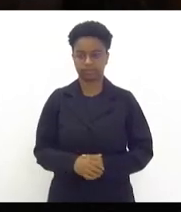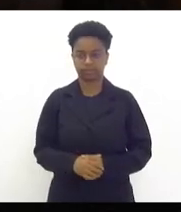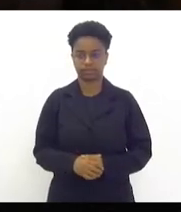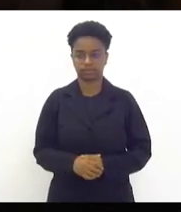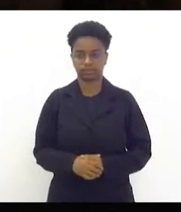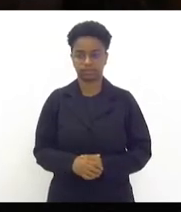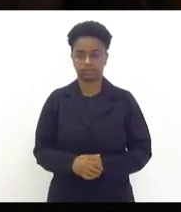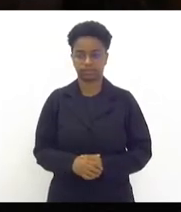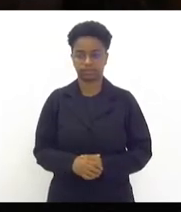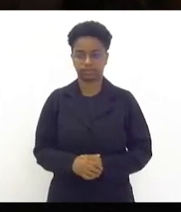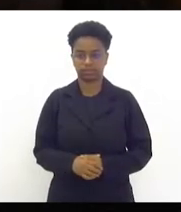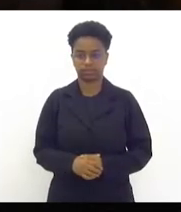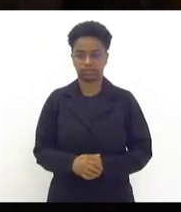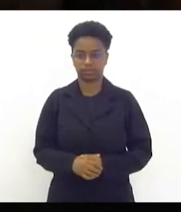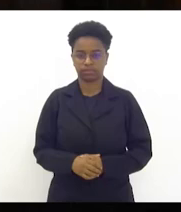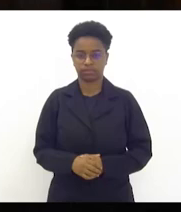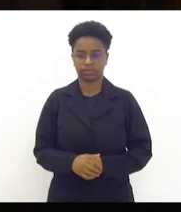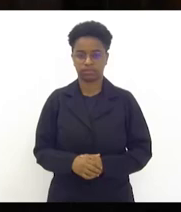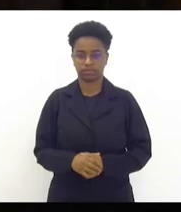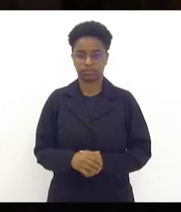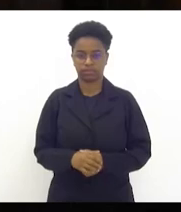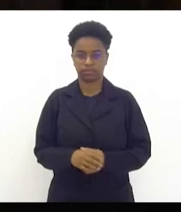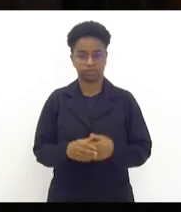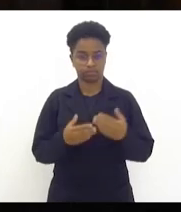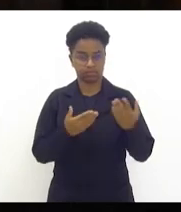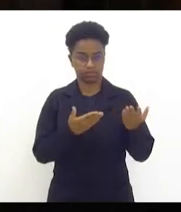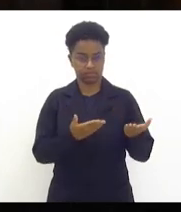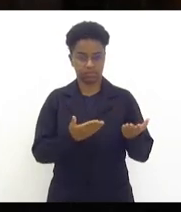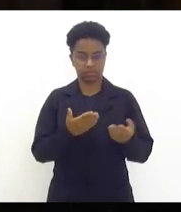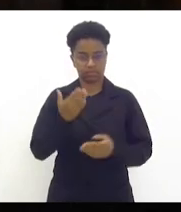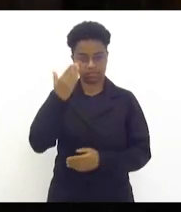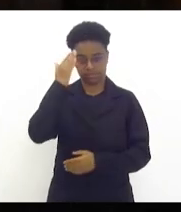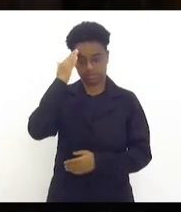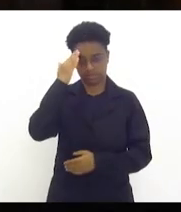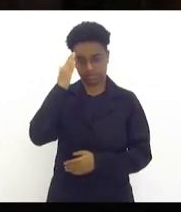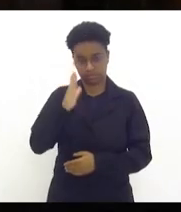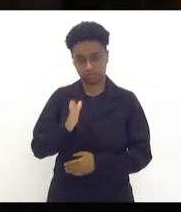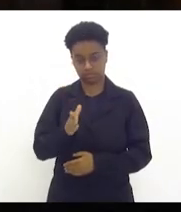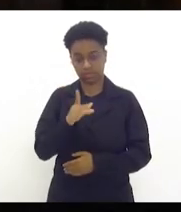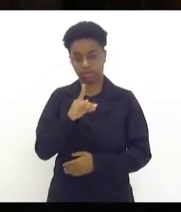sob o auspício de Vossa Excelência,